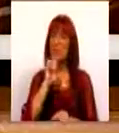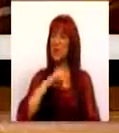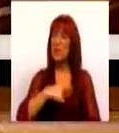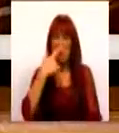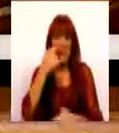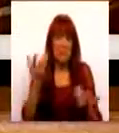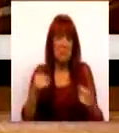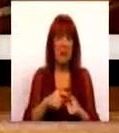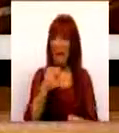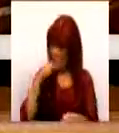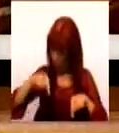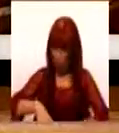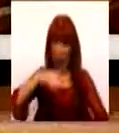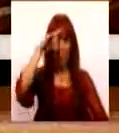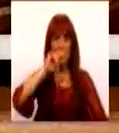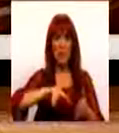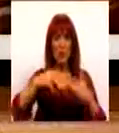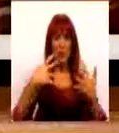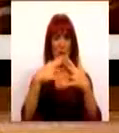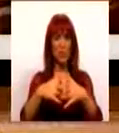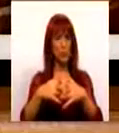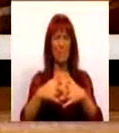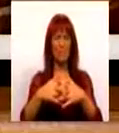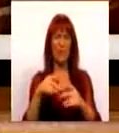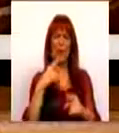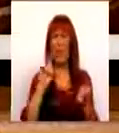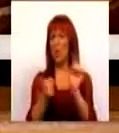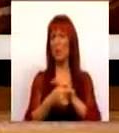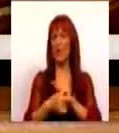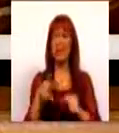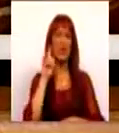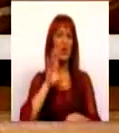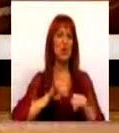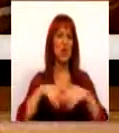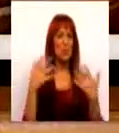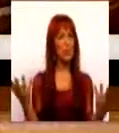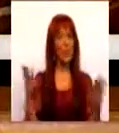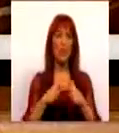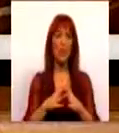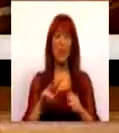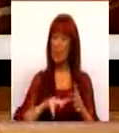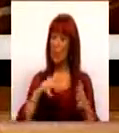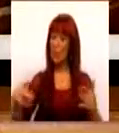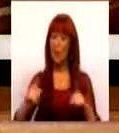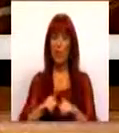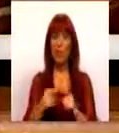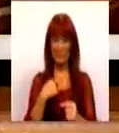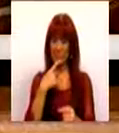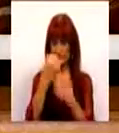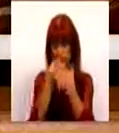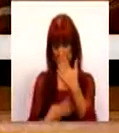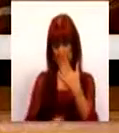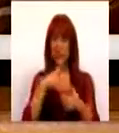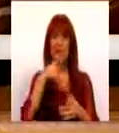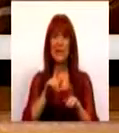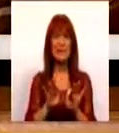parecer até que só agora nos lembrámos das reformas estruturais. Muito pelo contrário, senhoras e senhores deputados. As reformas que enunciei estão